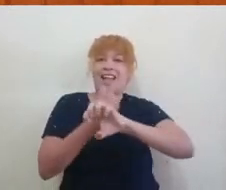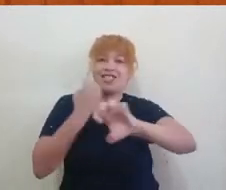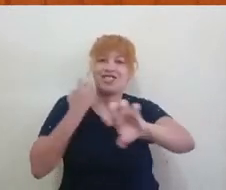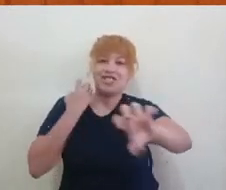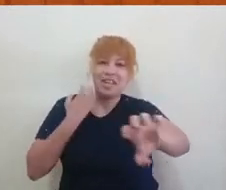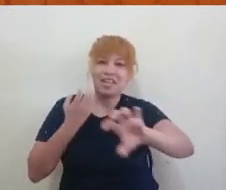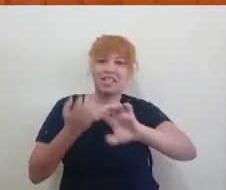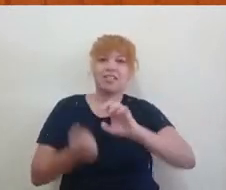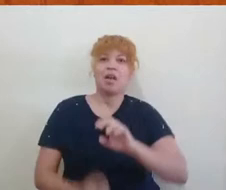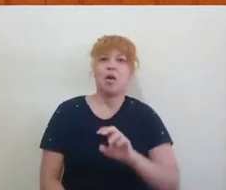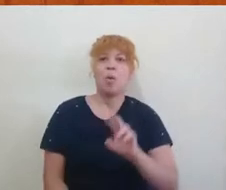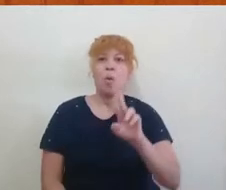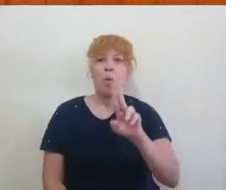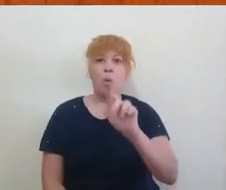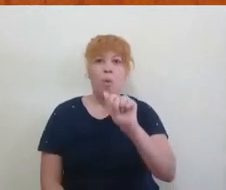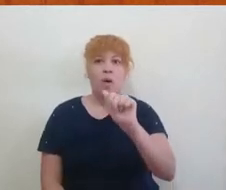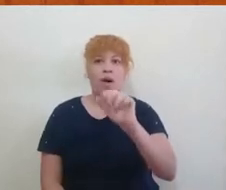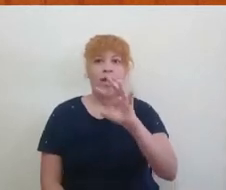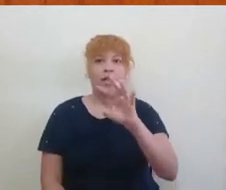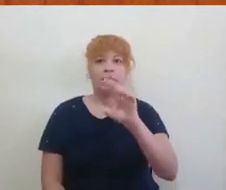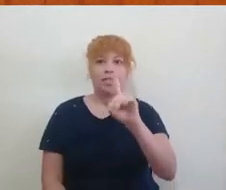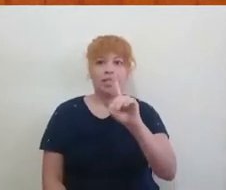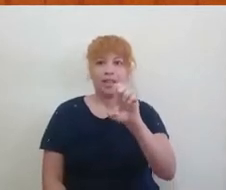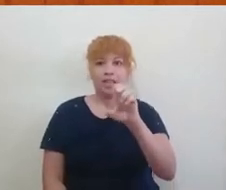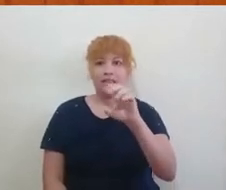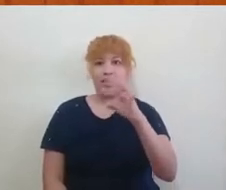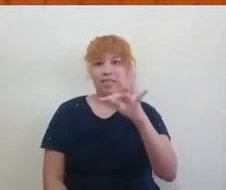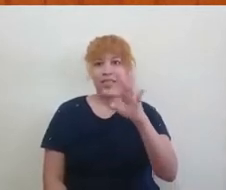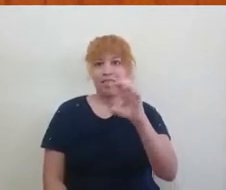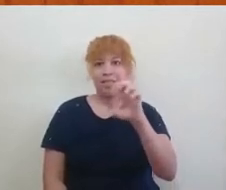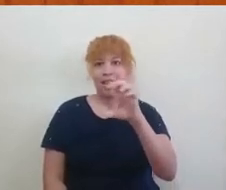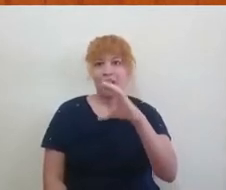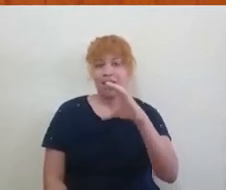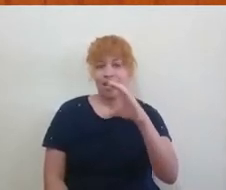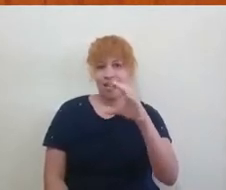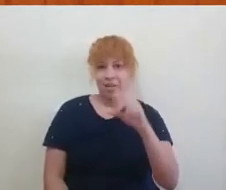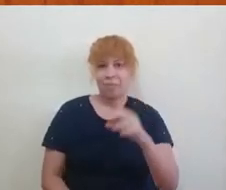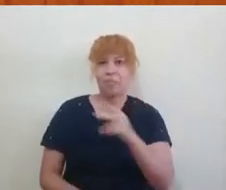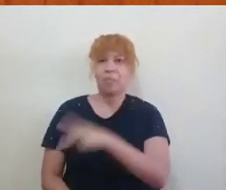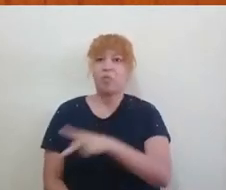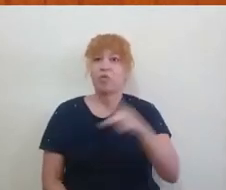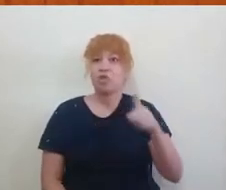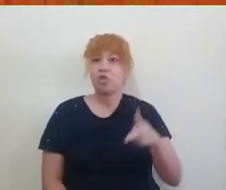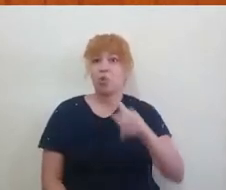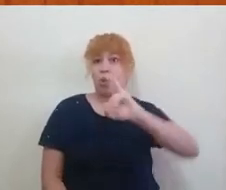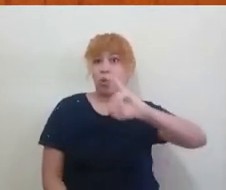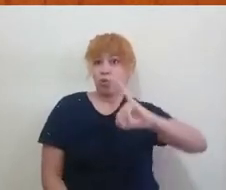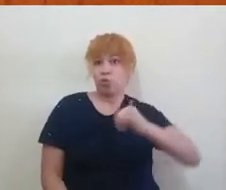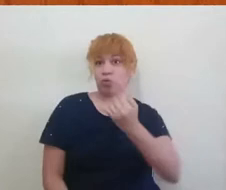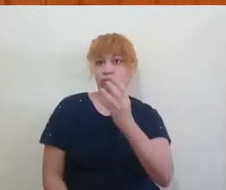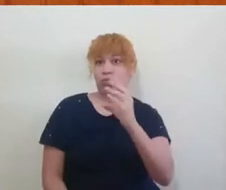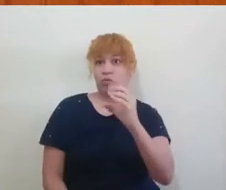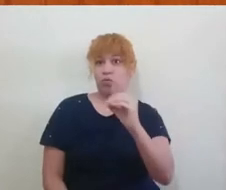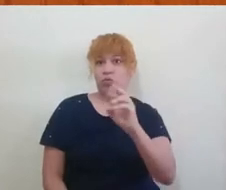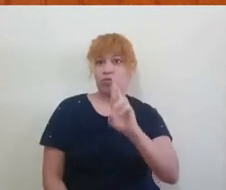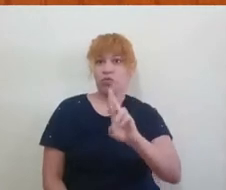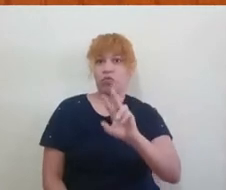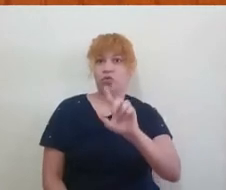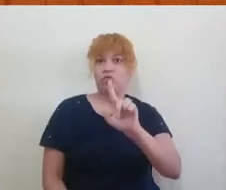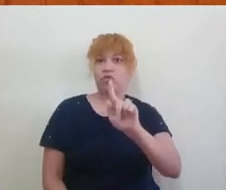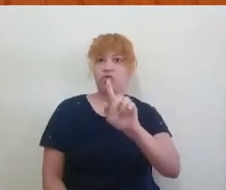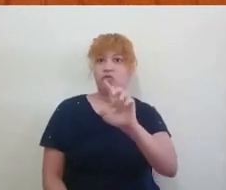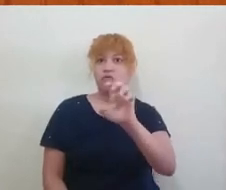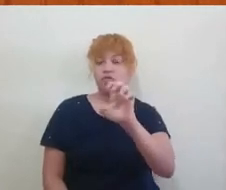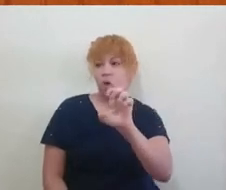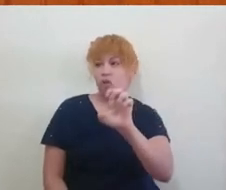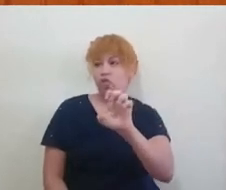E o diretor-geral e acadêmico da Unidade Acadêmica do Cabo de Santo Agostinho, UACSA, professor Marcos